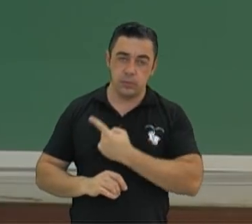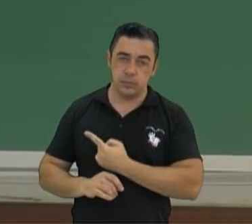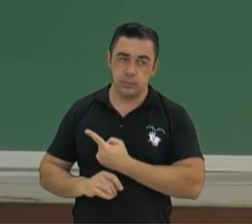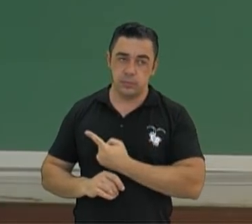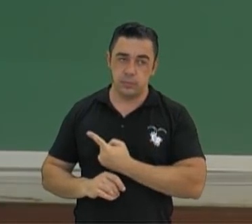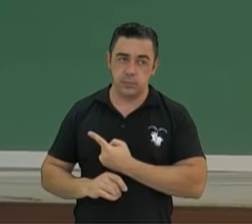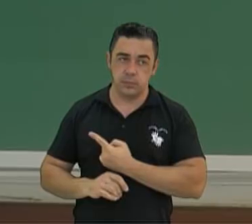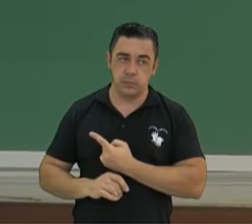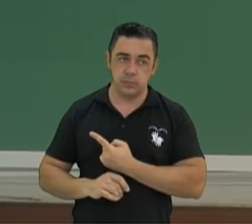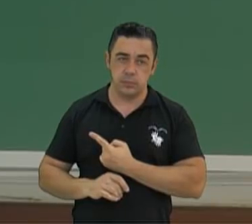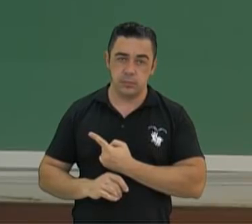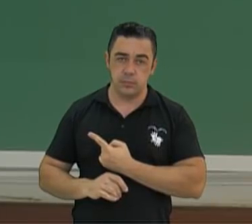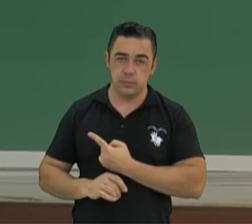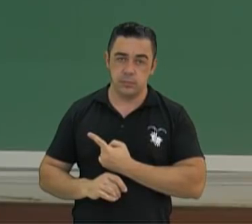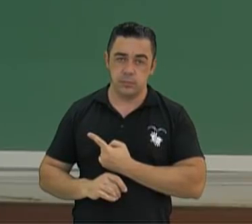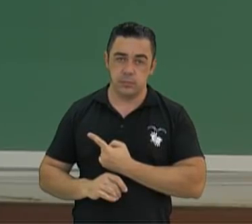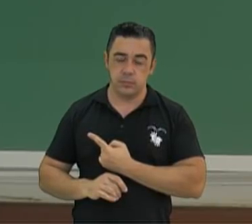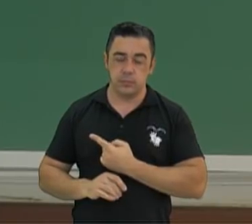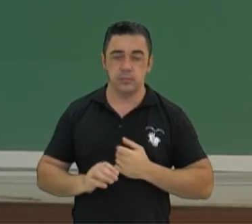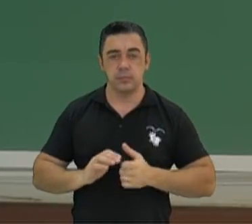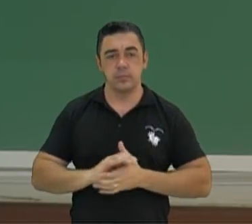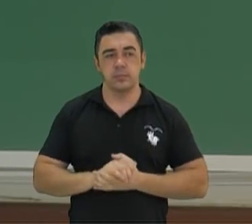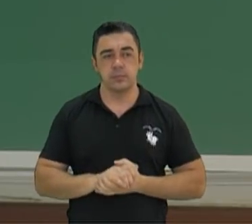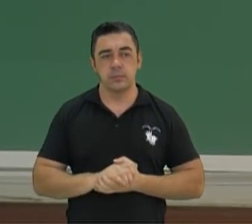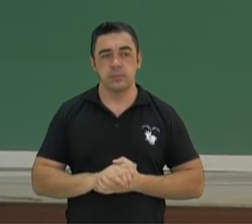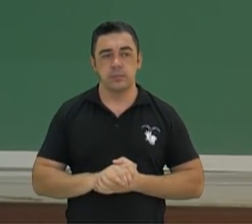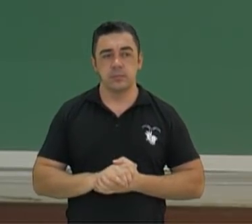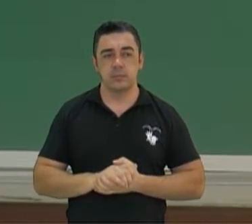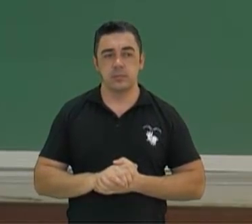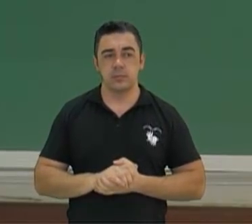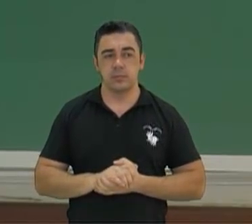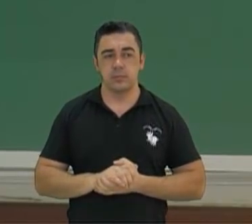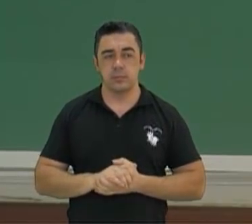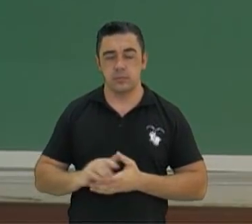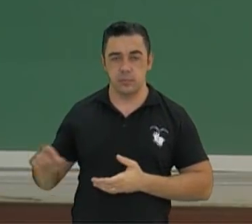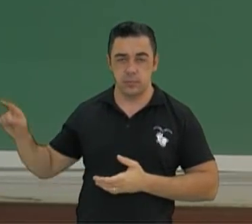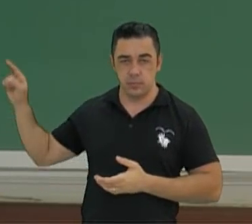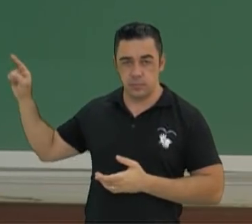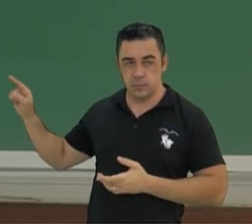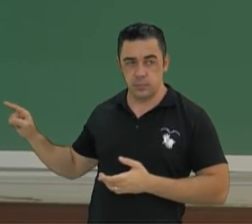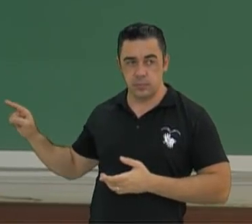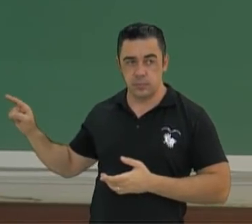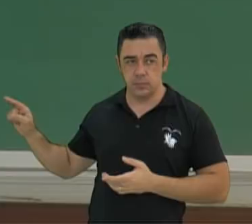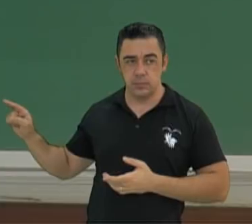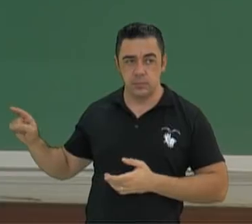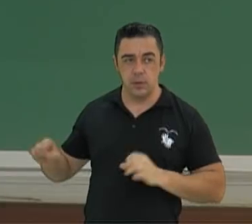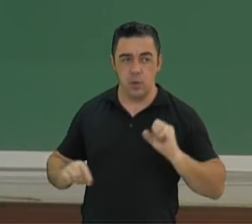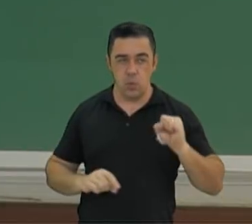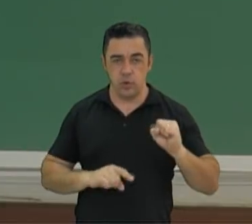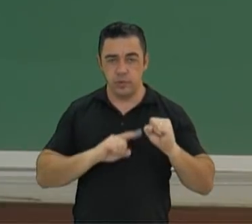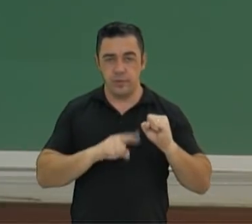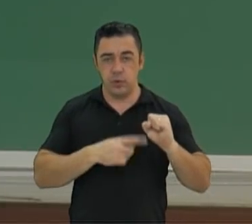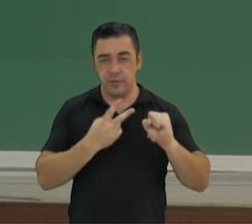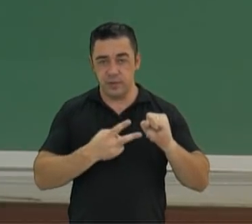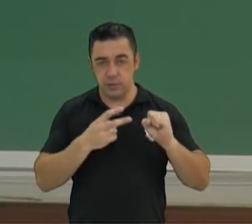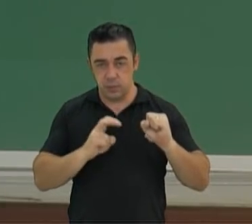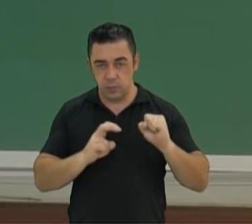você encontrou 5,5 vezes 1,5. Fez esta continha, você chegou na resposta